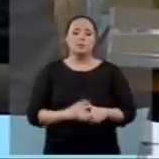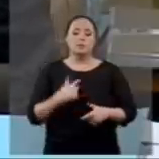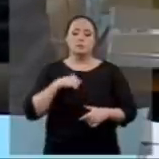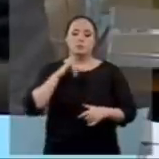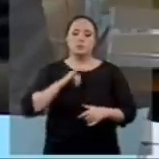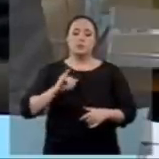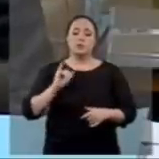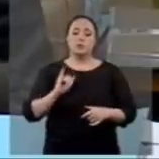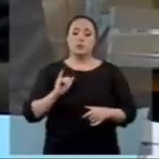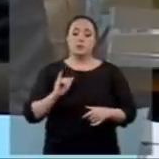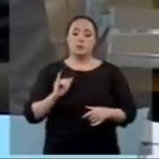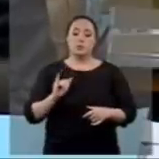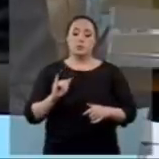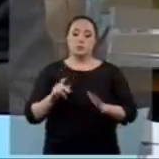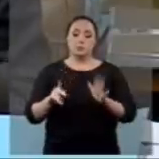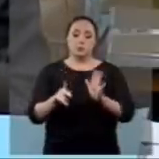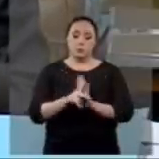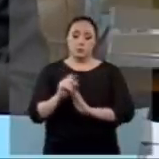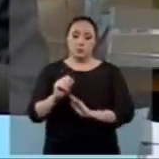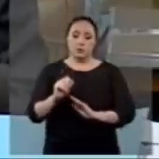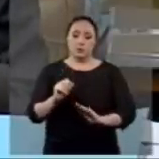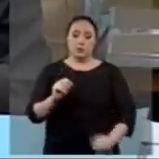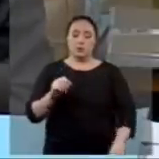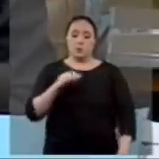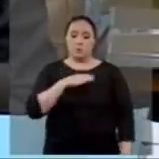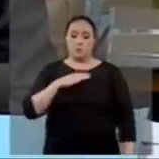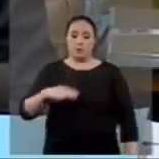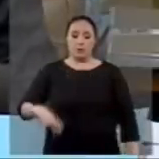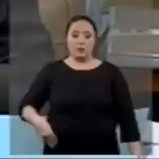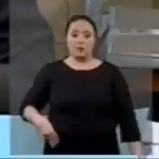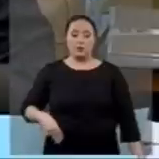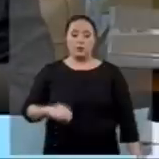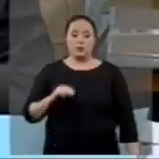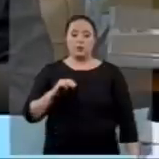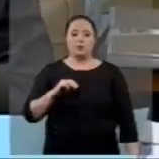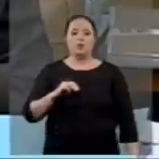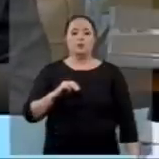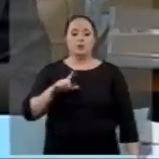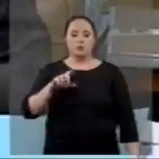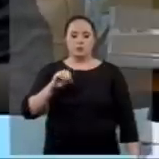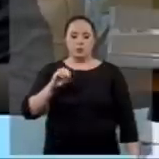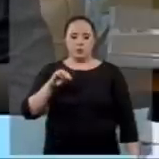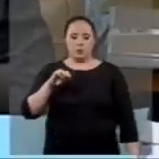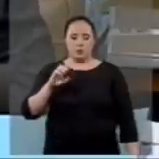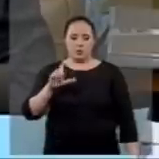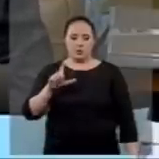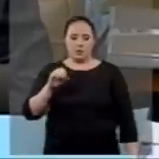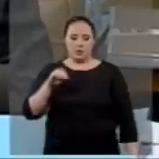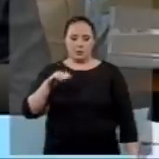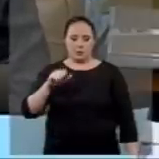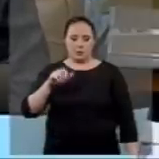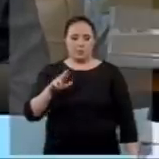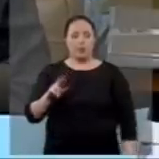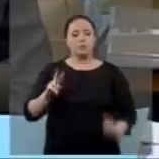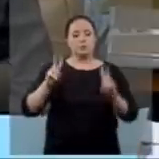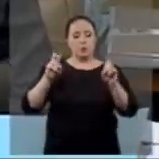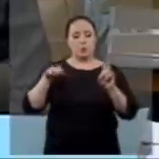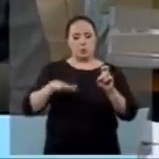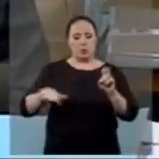digamos, a lição do saudoso e eminente ministro Aliomar Baleeiro a respeito desse